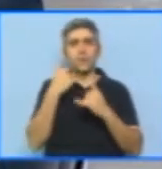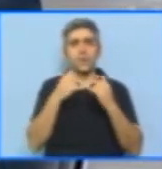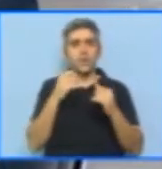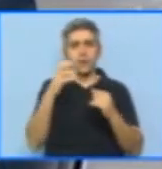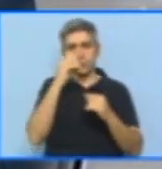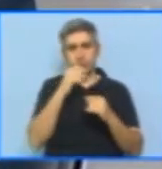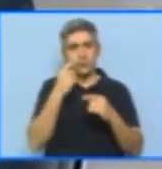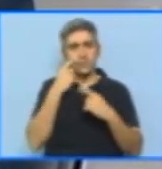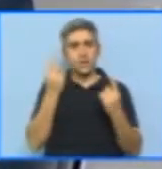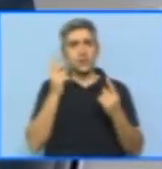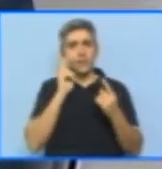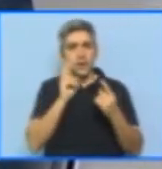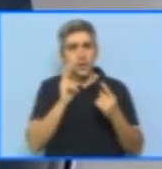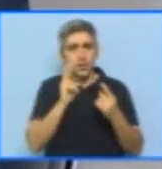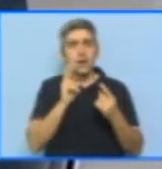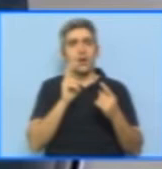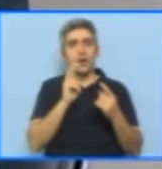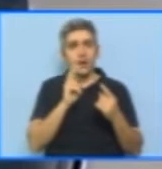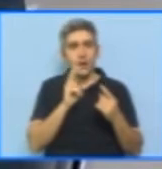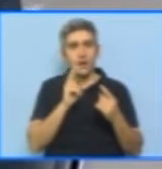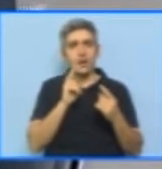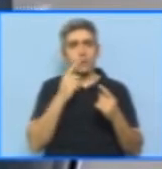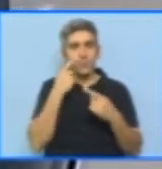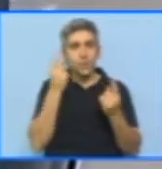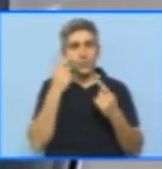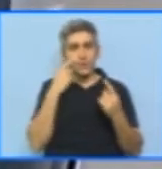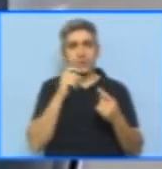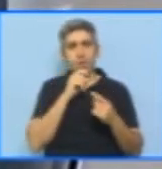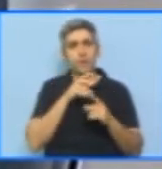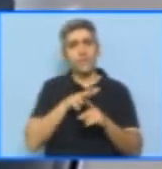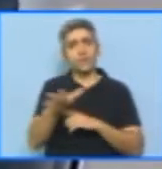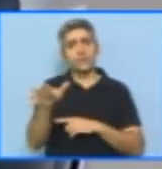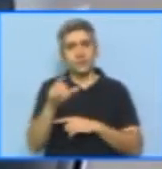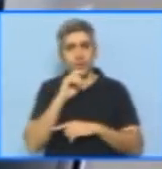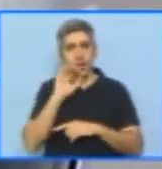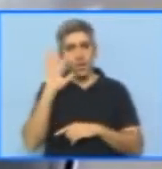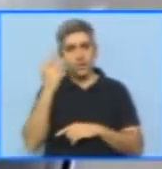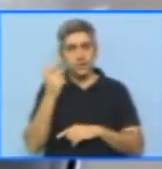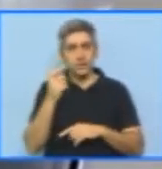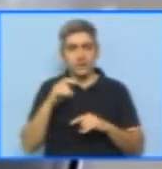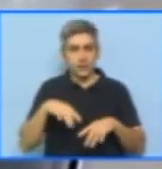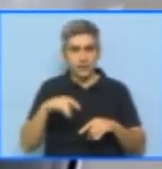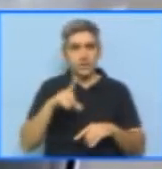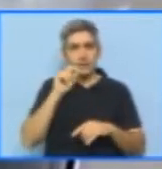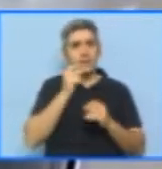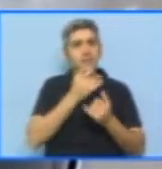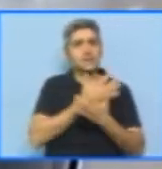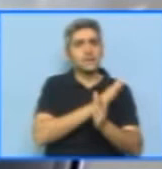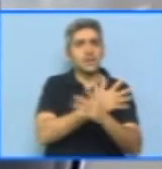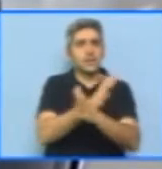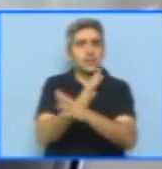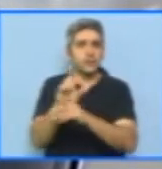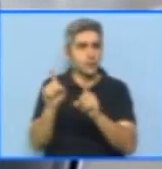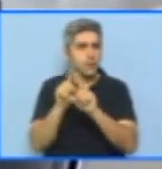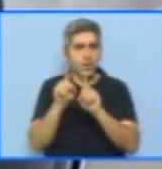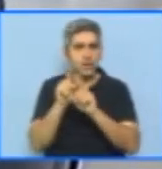vemos o espetáculo da violência, enfim, seremos induzidos também a ela. O mesmo se diga, por exemplo, dos incêndios, onde, de